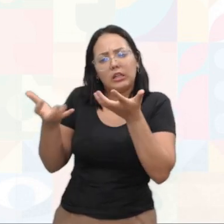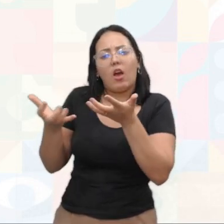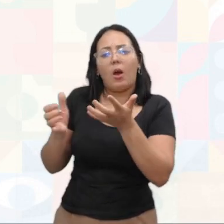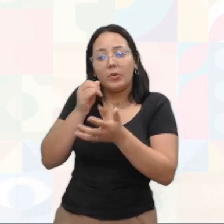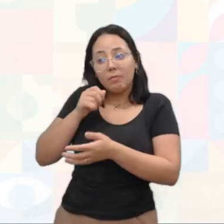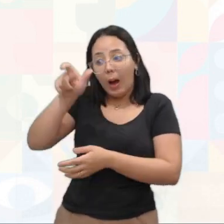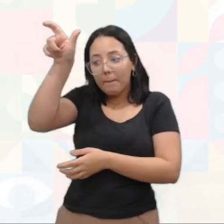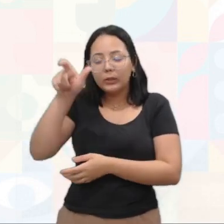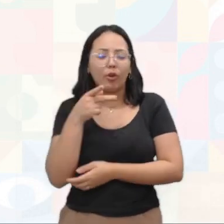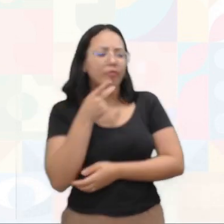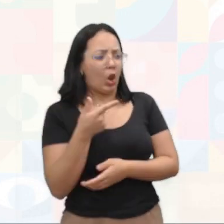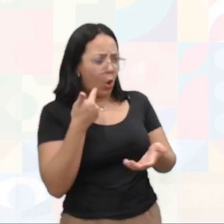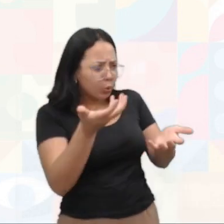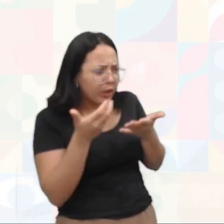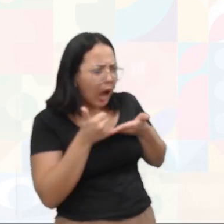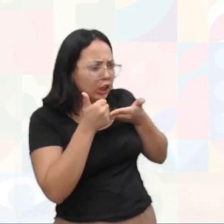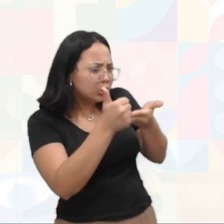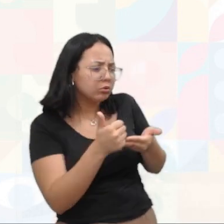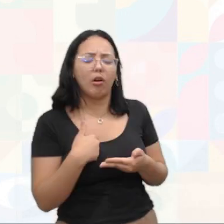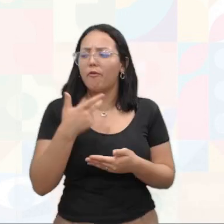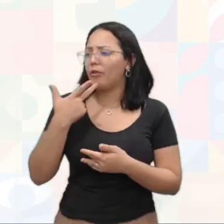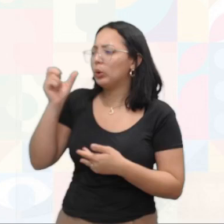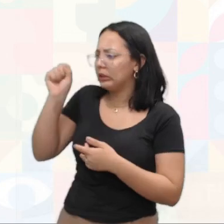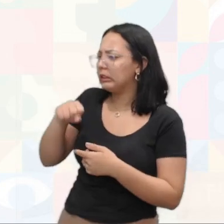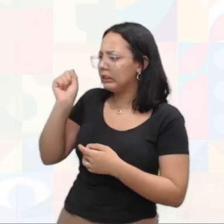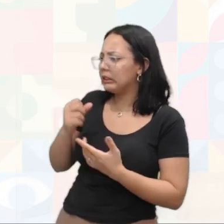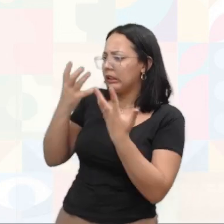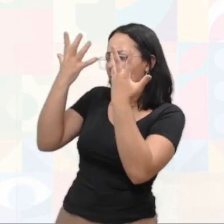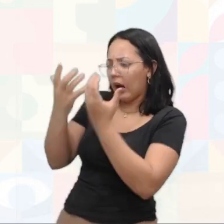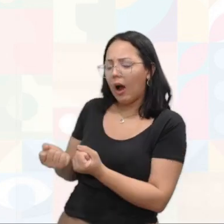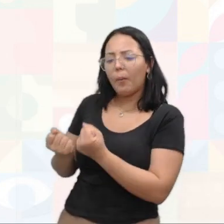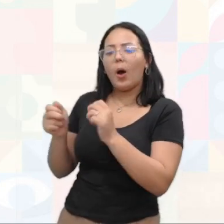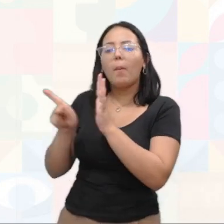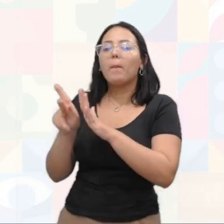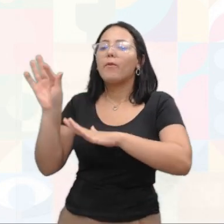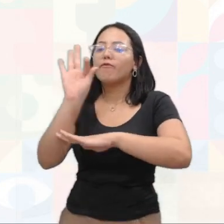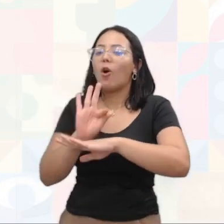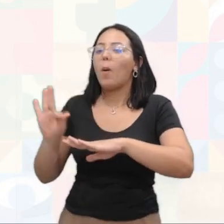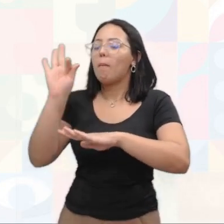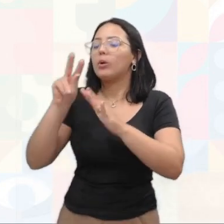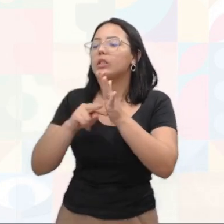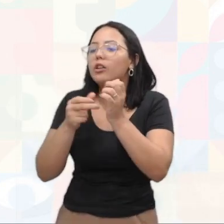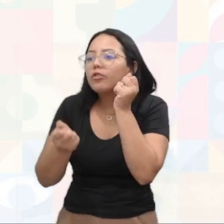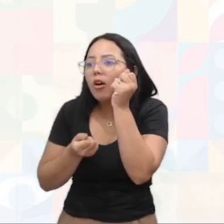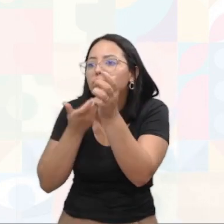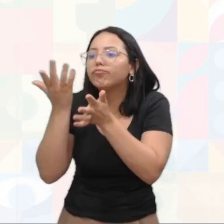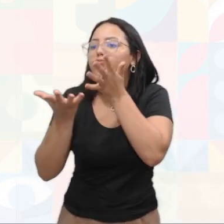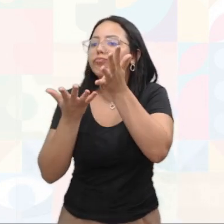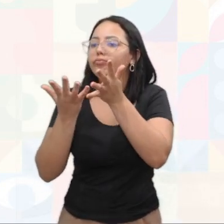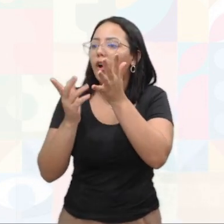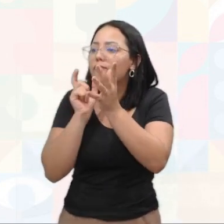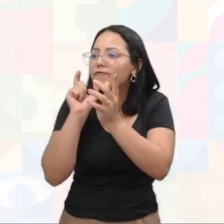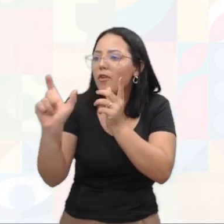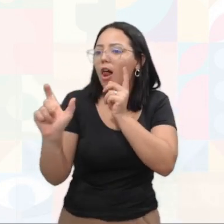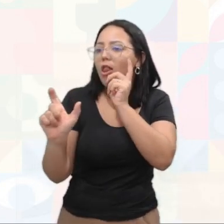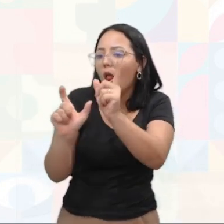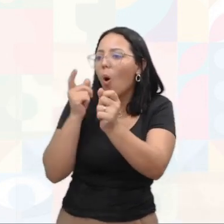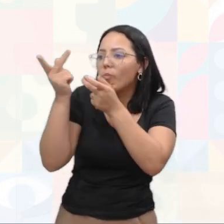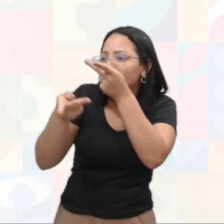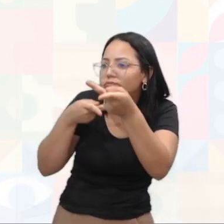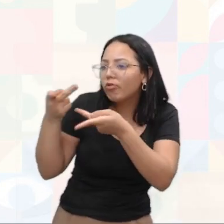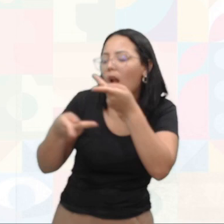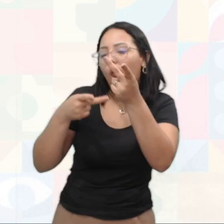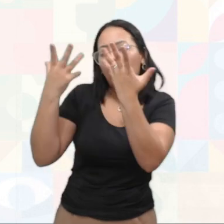prestador de socorro ter se identificado como tal. Então, o consentimento formal, ela verbalizou, ela sinalizou, ela indicou que ela quer que seja